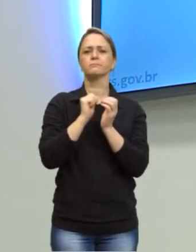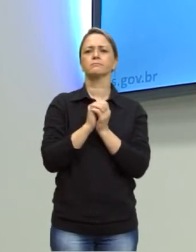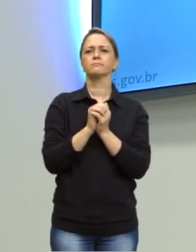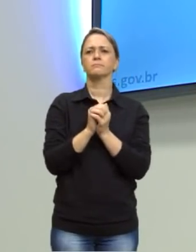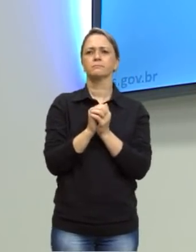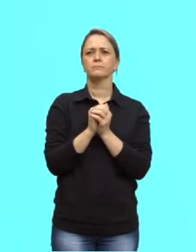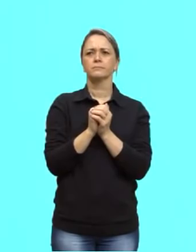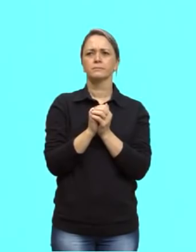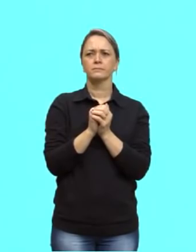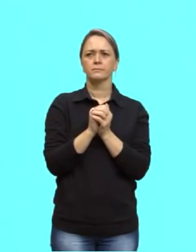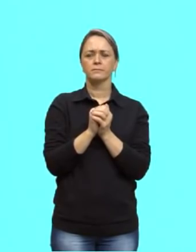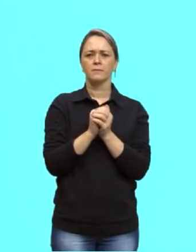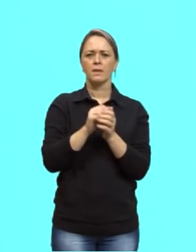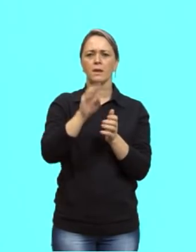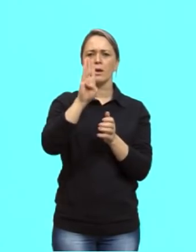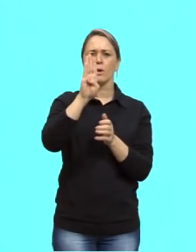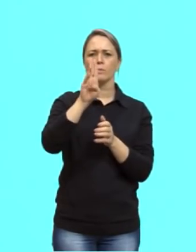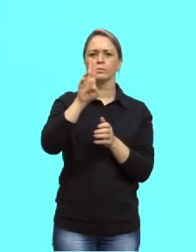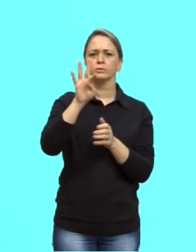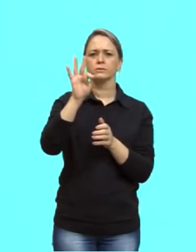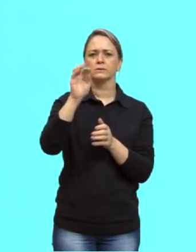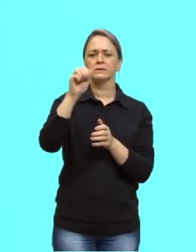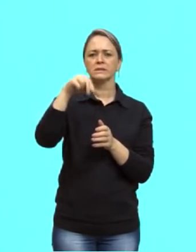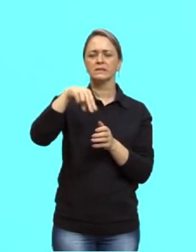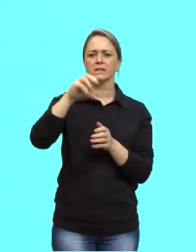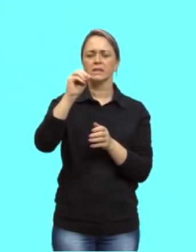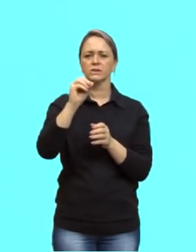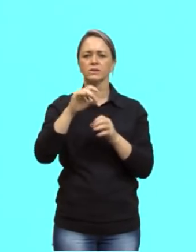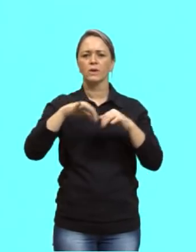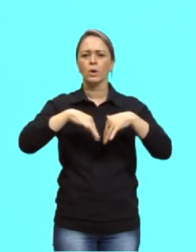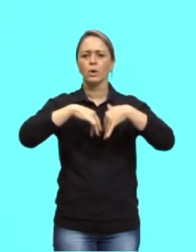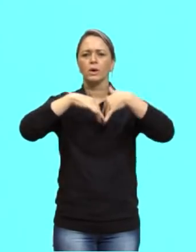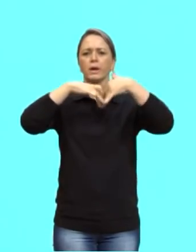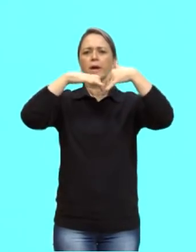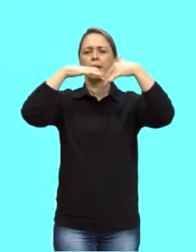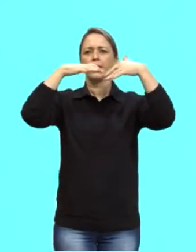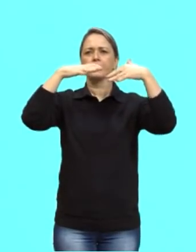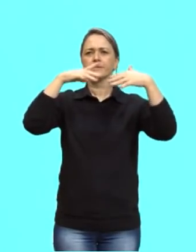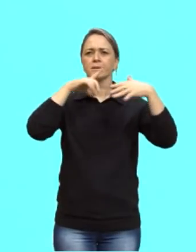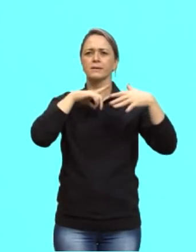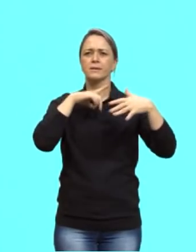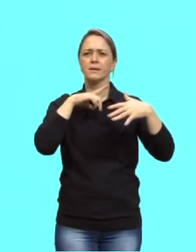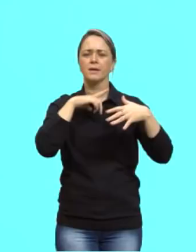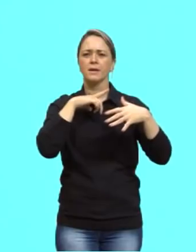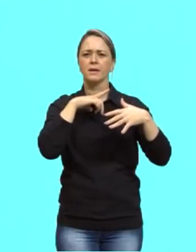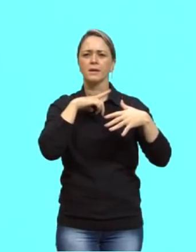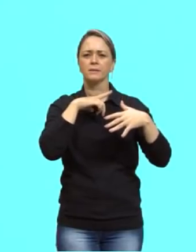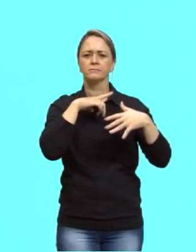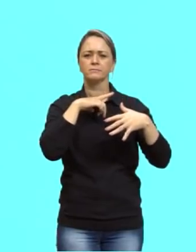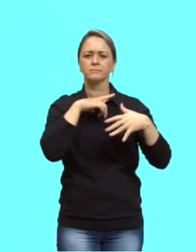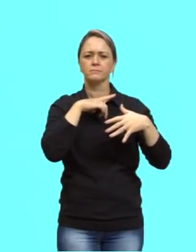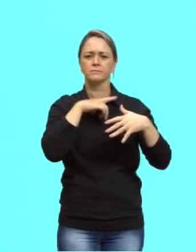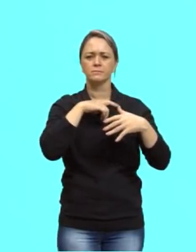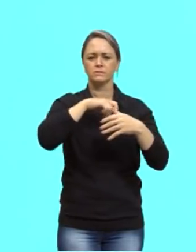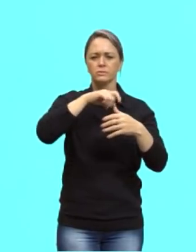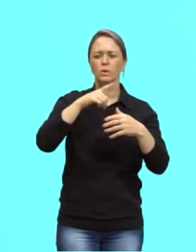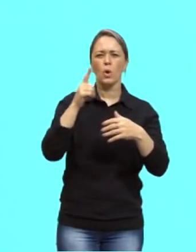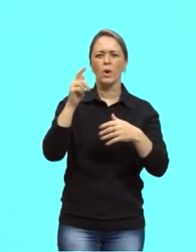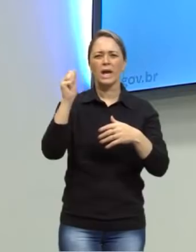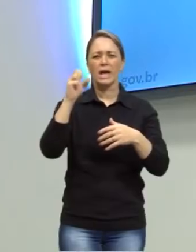nesse caso aqui é o butano tá é um dos gases presentes na no gás de cozinha